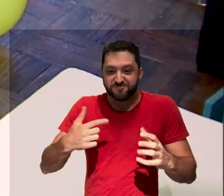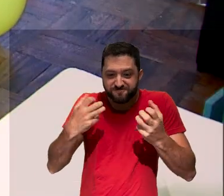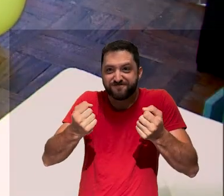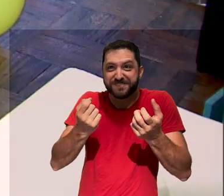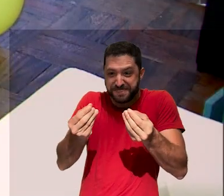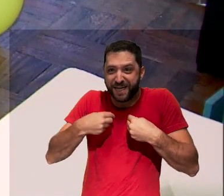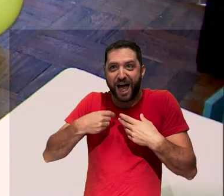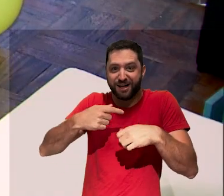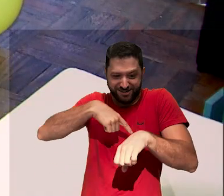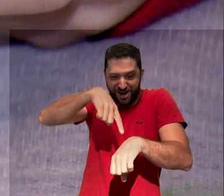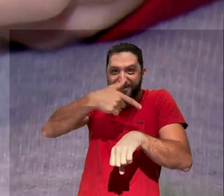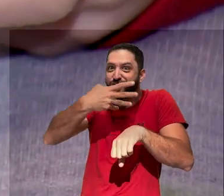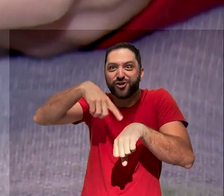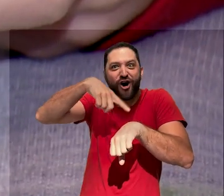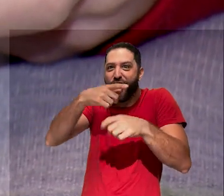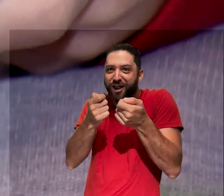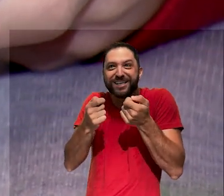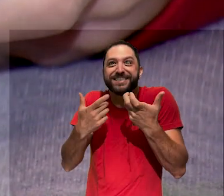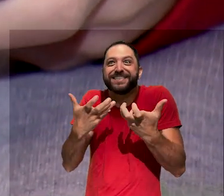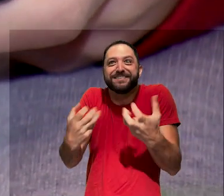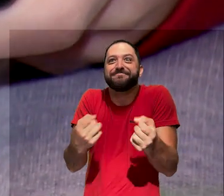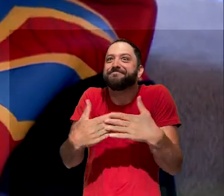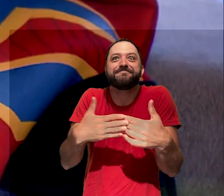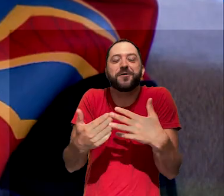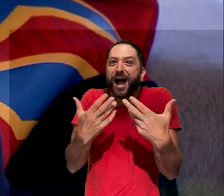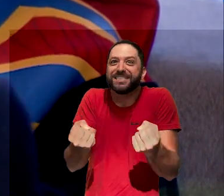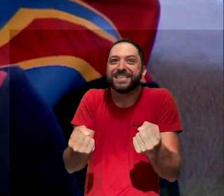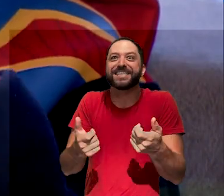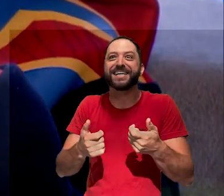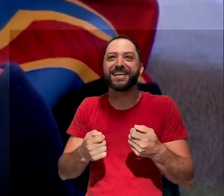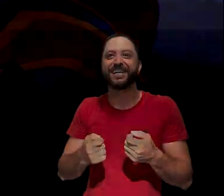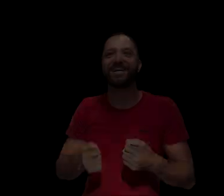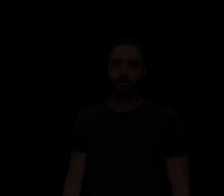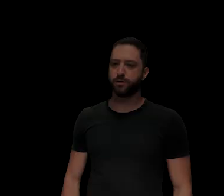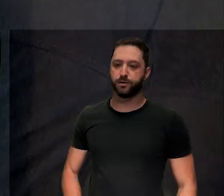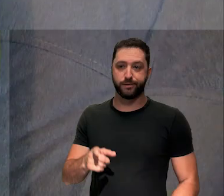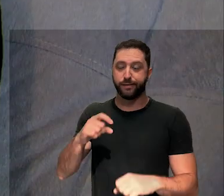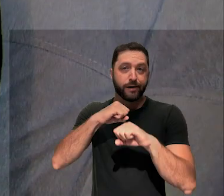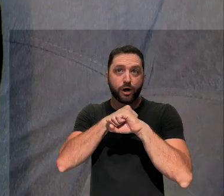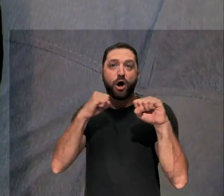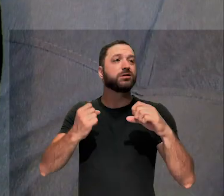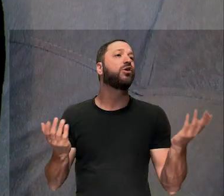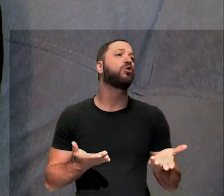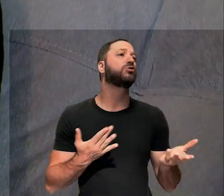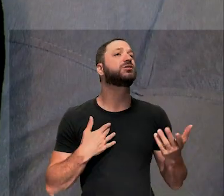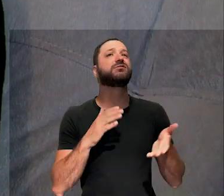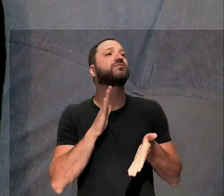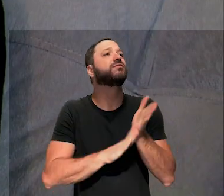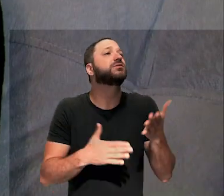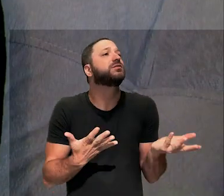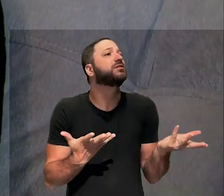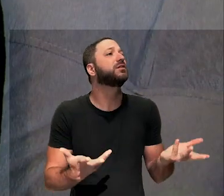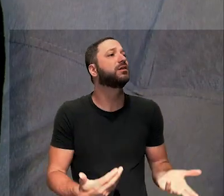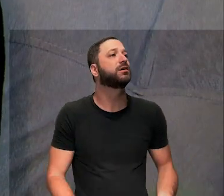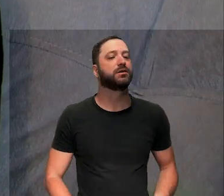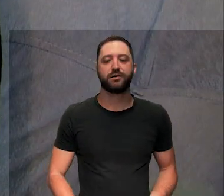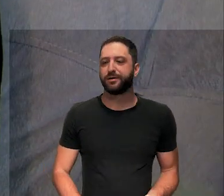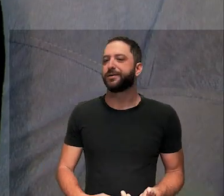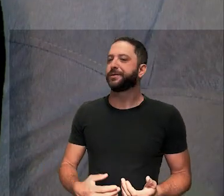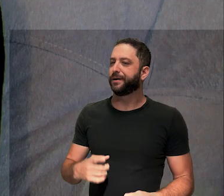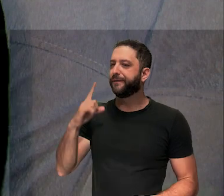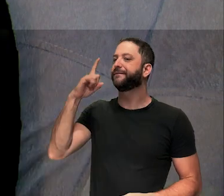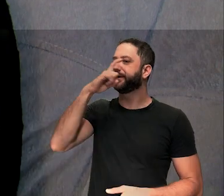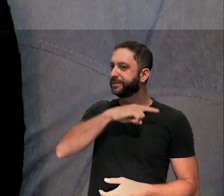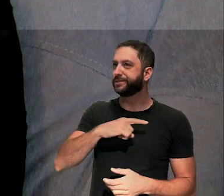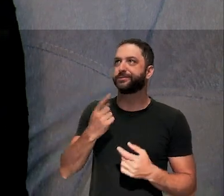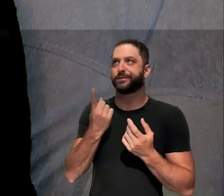Faço qualquer coisa pra eu ficar ainda mais 24 horas. Ele acorda falando, o que a gente vai fazer hoje? Que